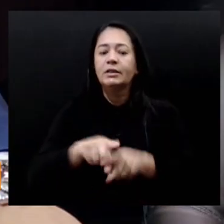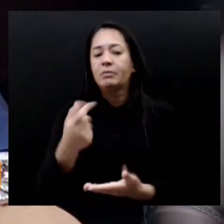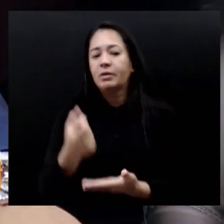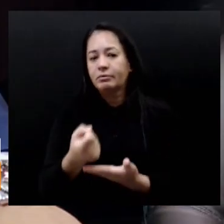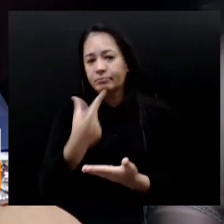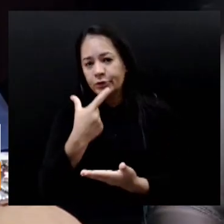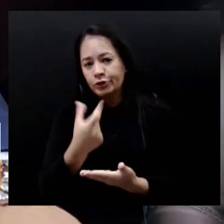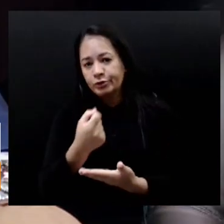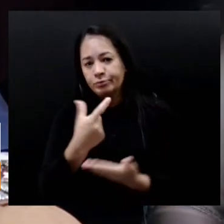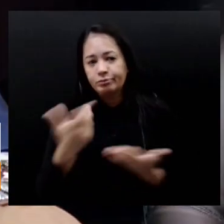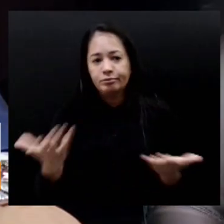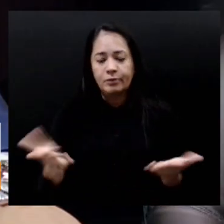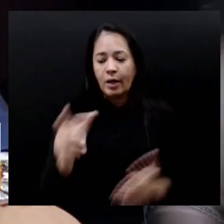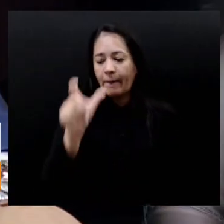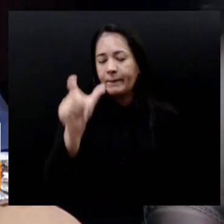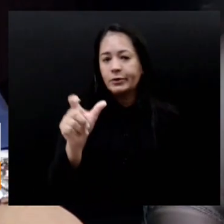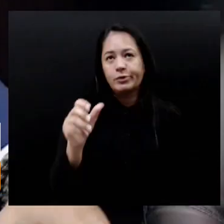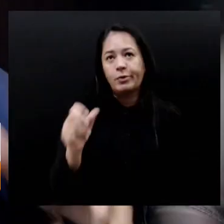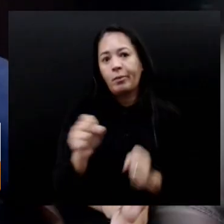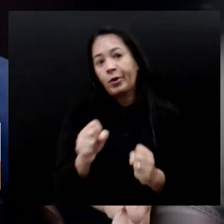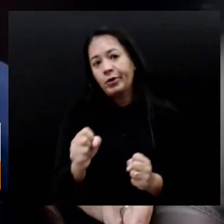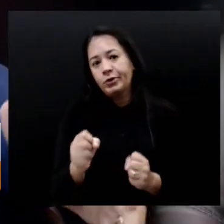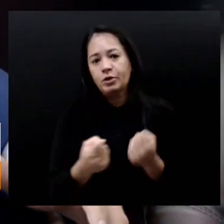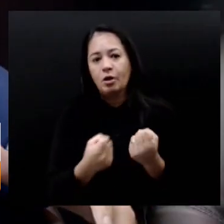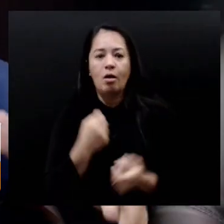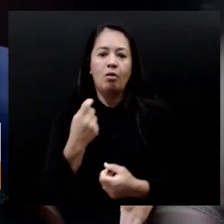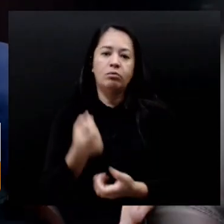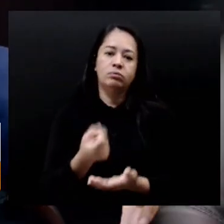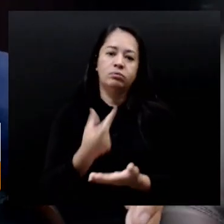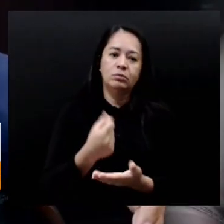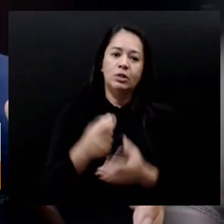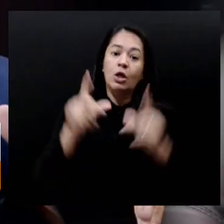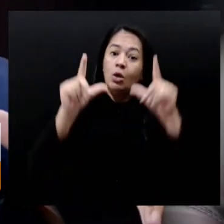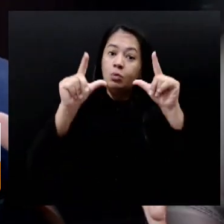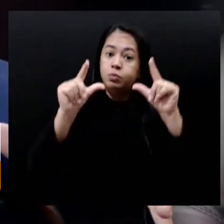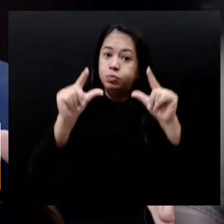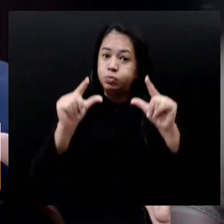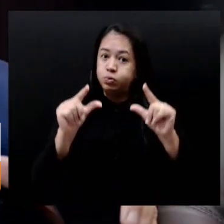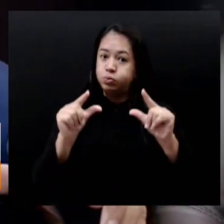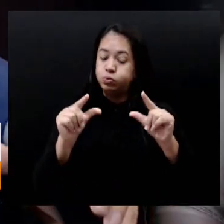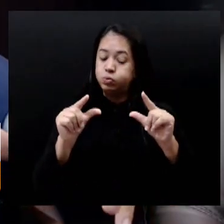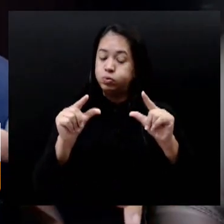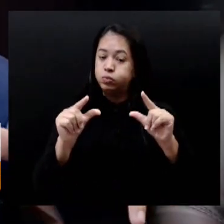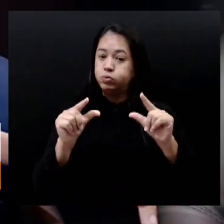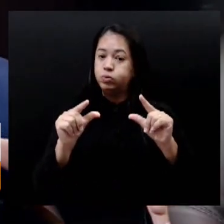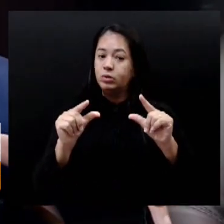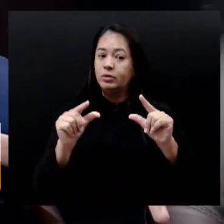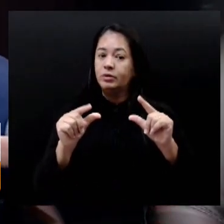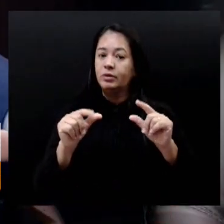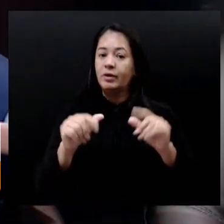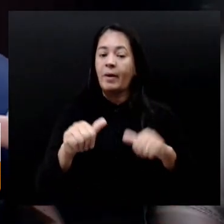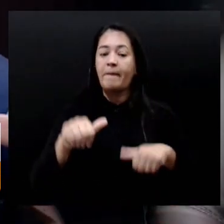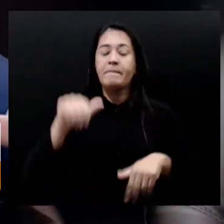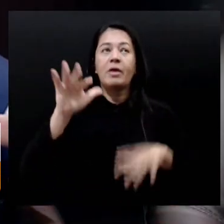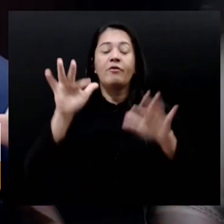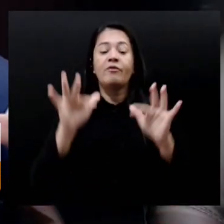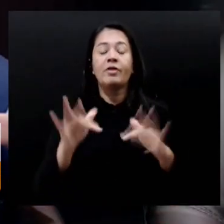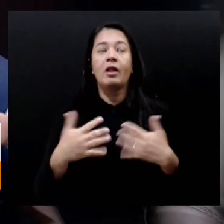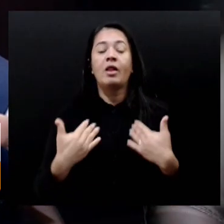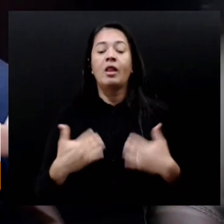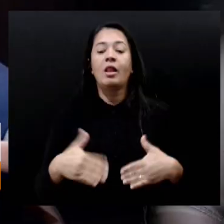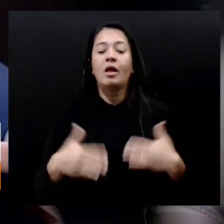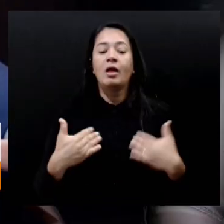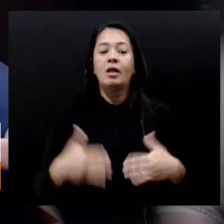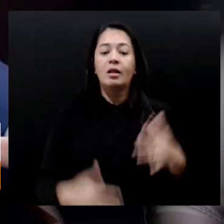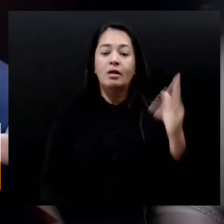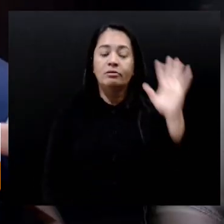pode tomar aí determinados medicamentos que vão diminuir esse ímpeto, fica mais feliz, fica mais tranquila, resolve as coisas de forma